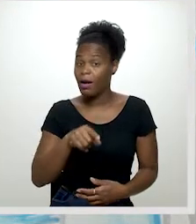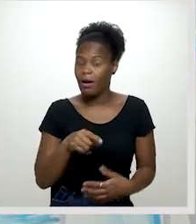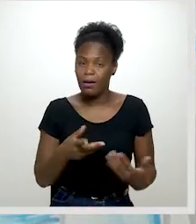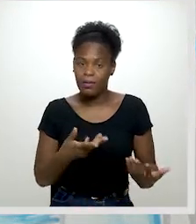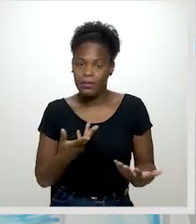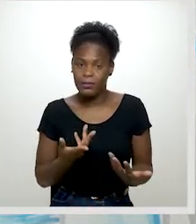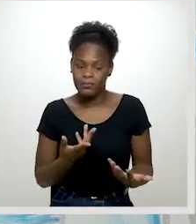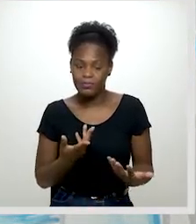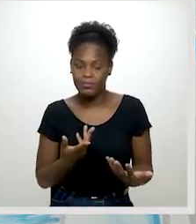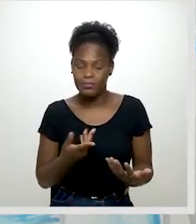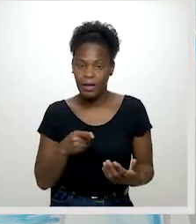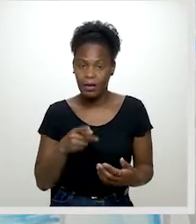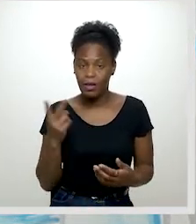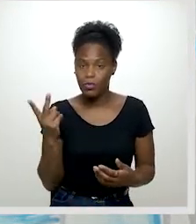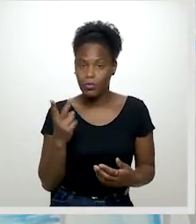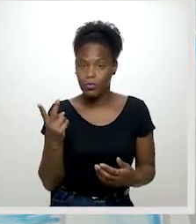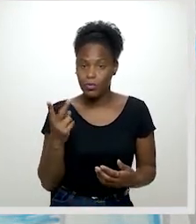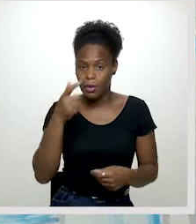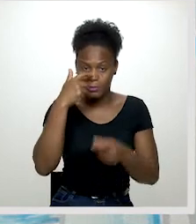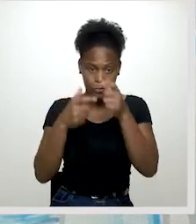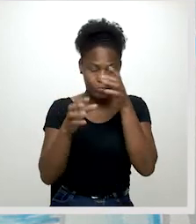as duas personalidades da ciência.